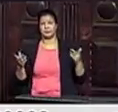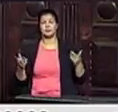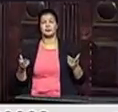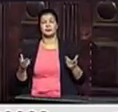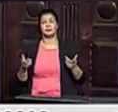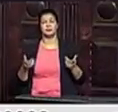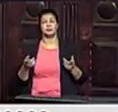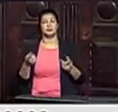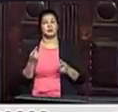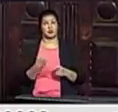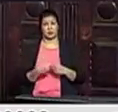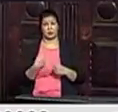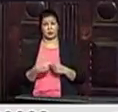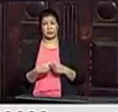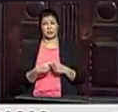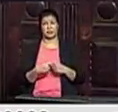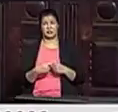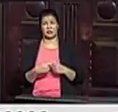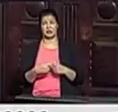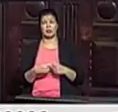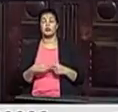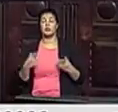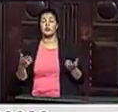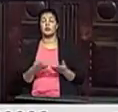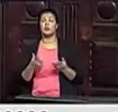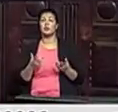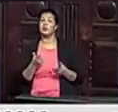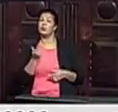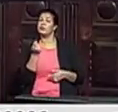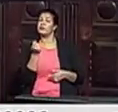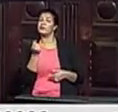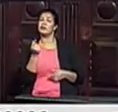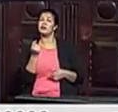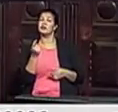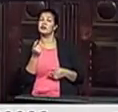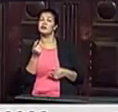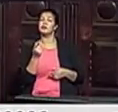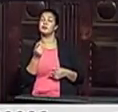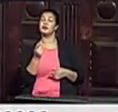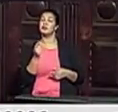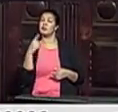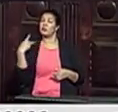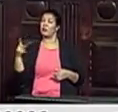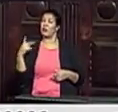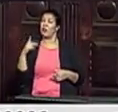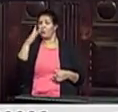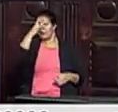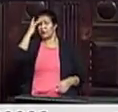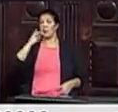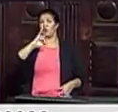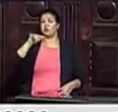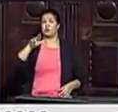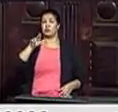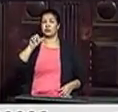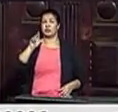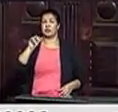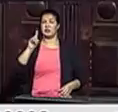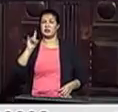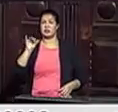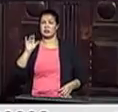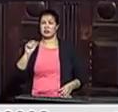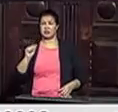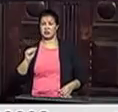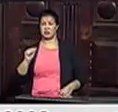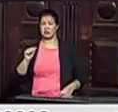Porque também acabava com o financiamento da pessoa jurídica. Mas quem acabou com o financiamento da